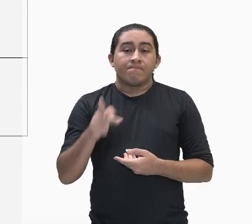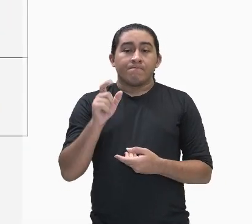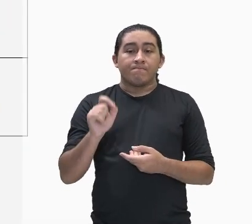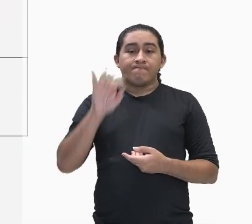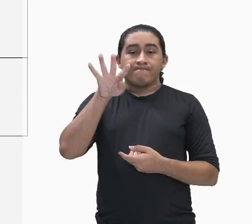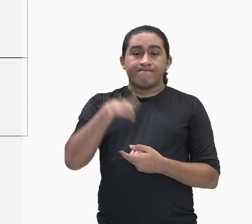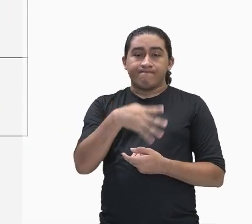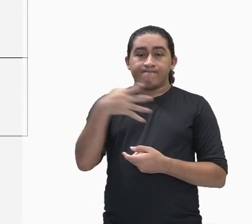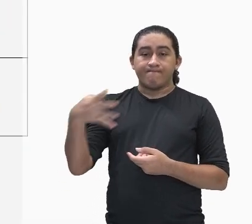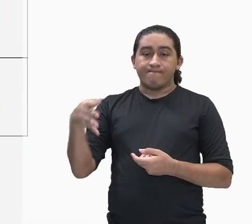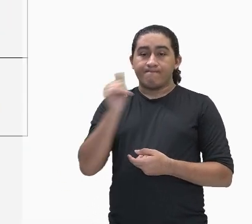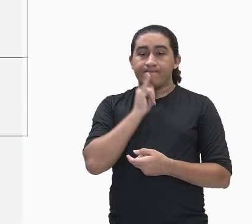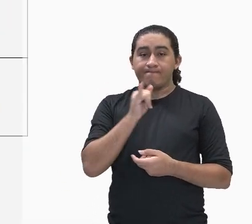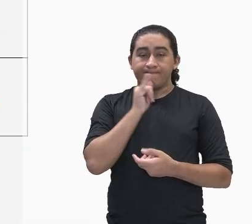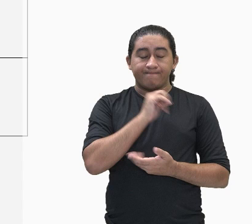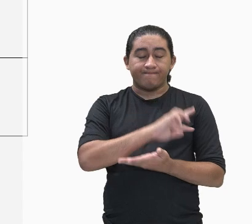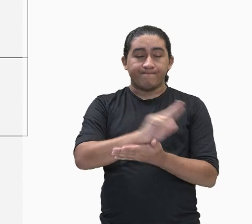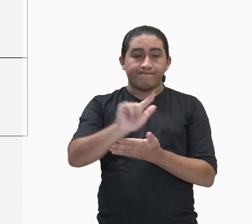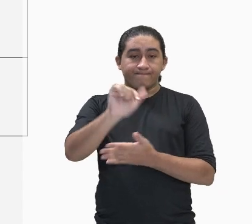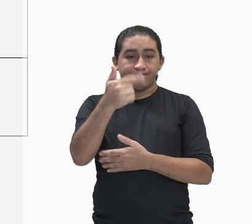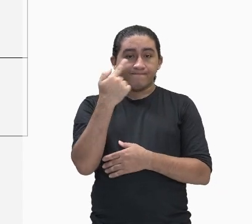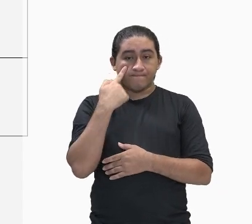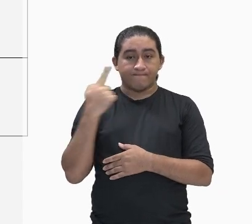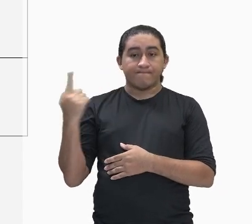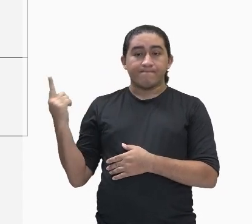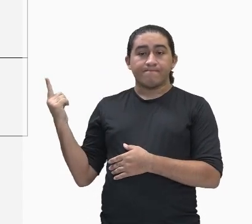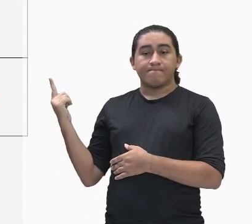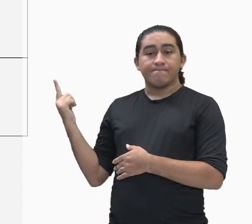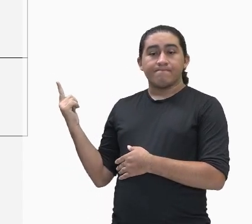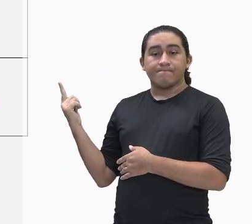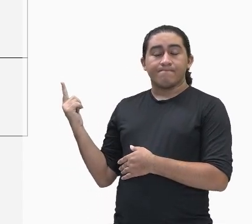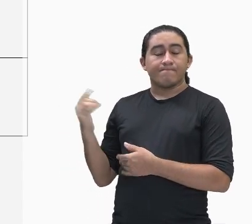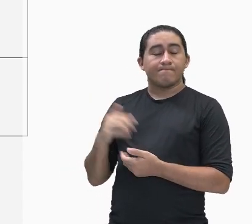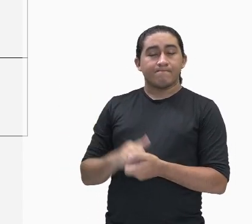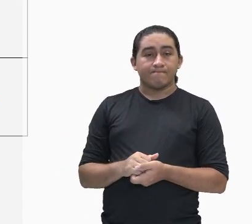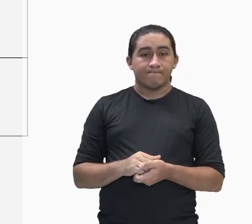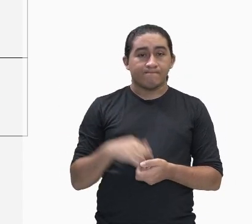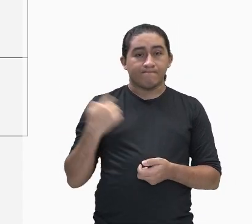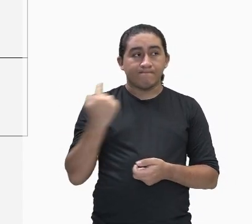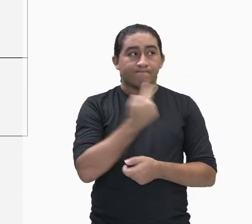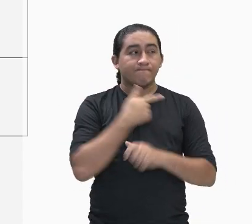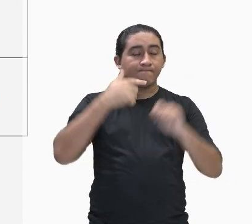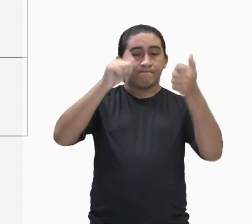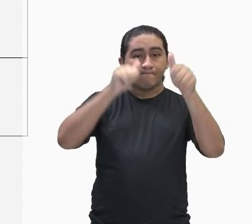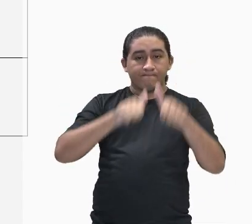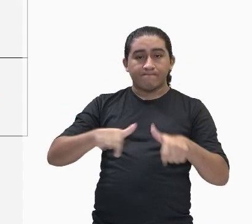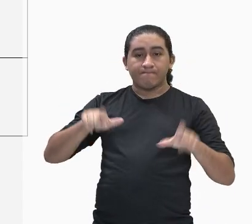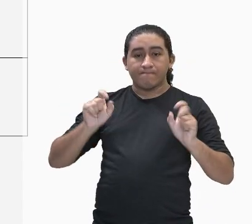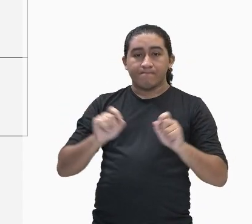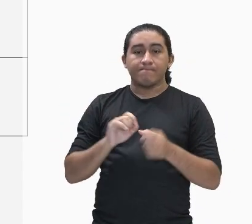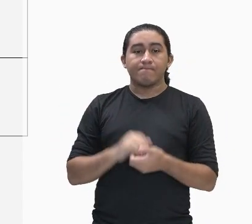outros exemplos aqui. A gente vai verificar, né, aqui num